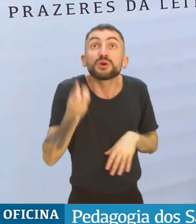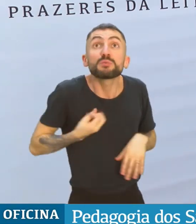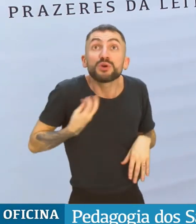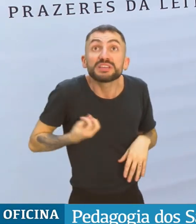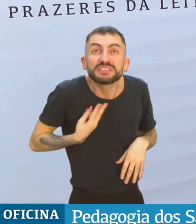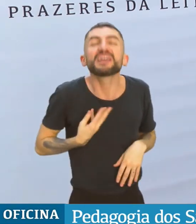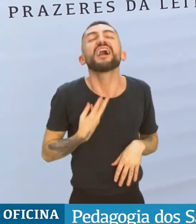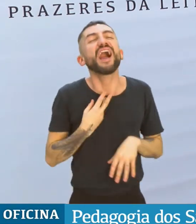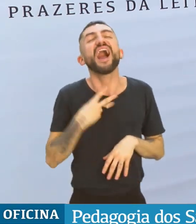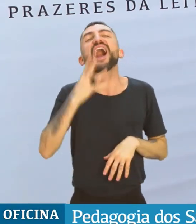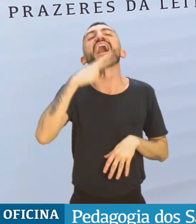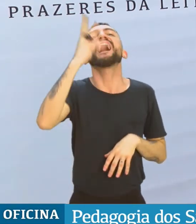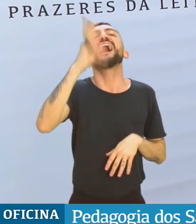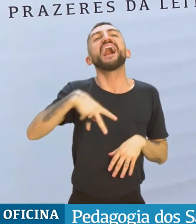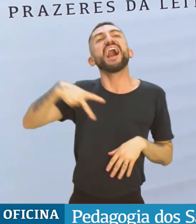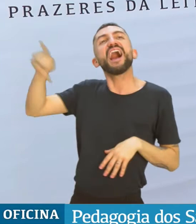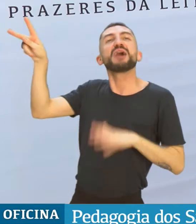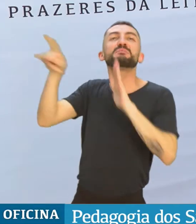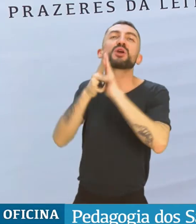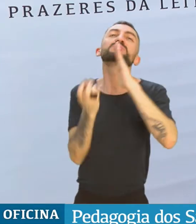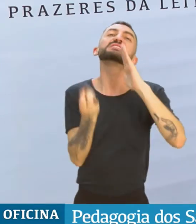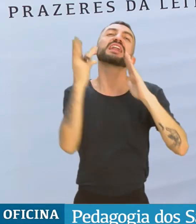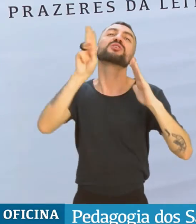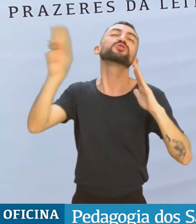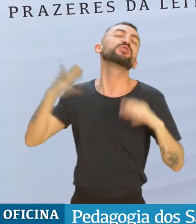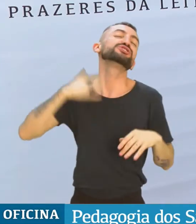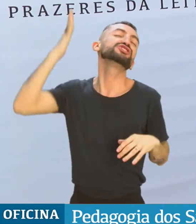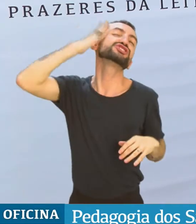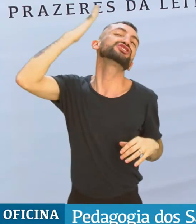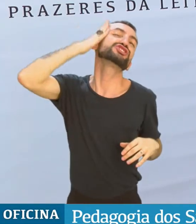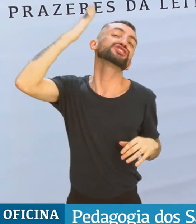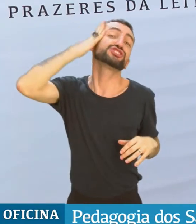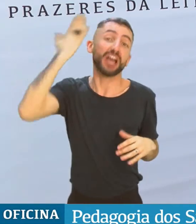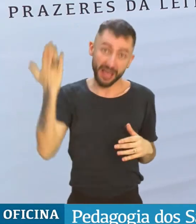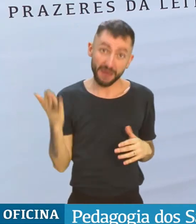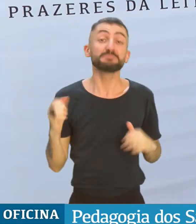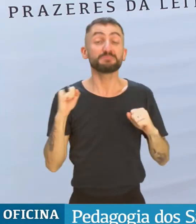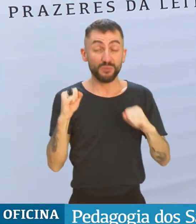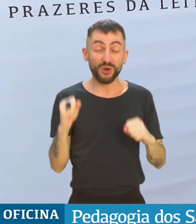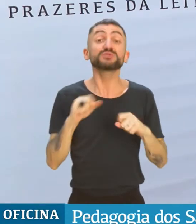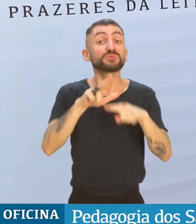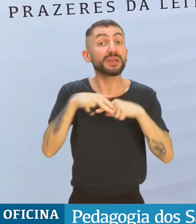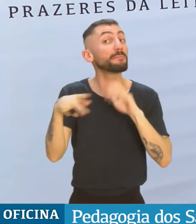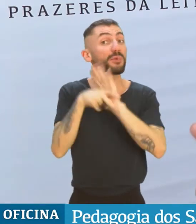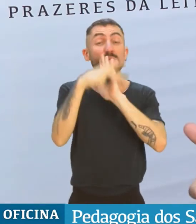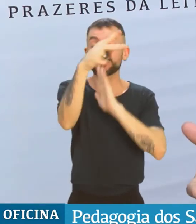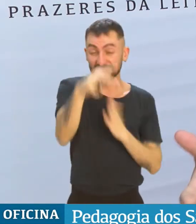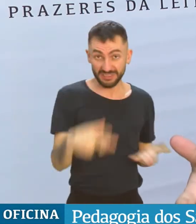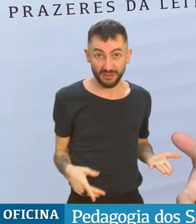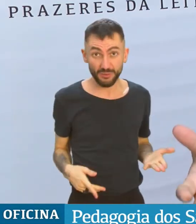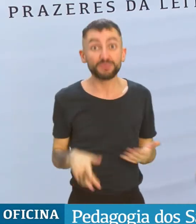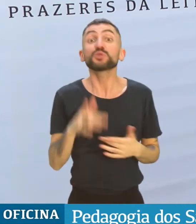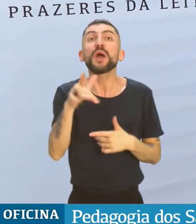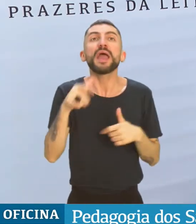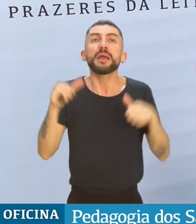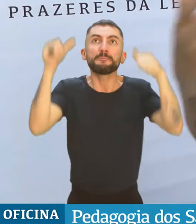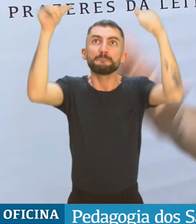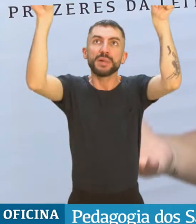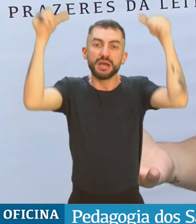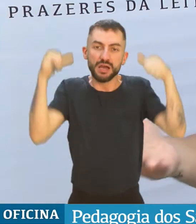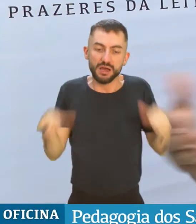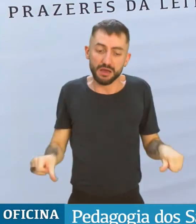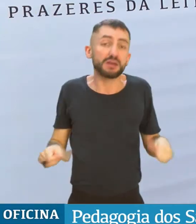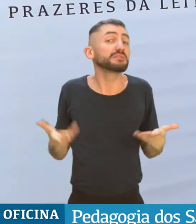informação, né? Como a gente tem aqui, por exemplo, que associe diretamente a esse trabalho. Não precisa ser necessariamente um banner, pode ser